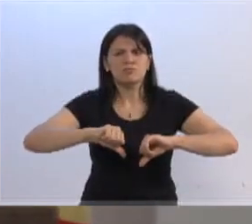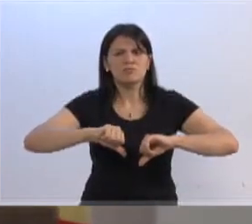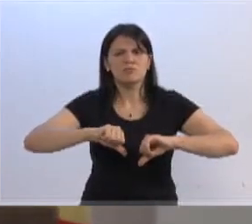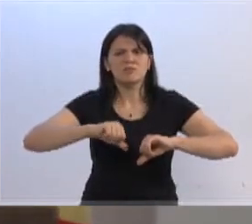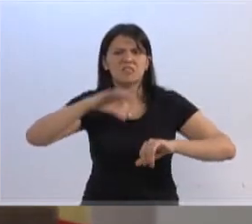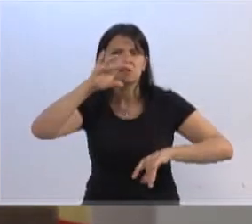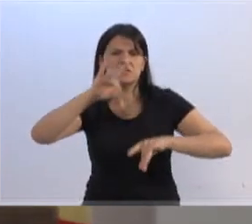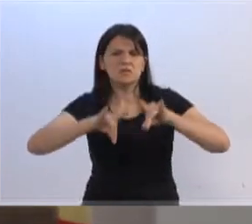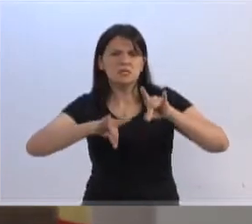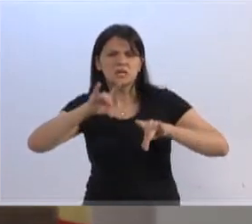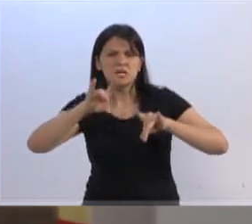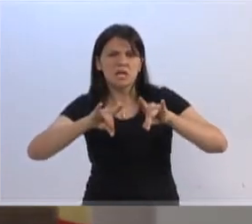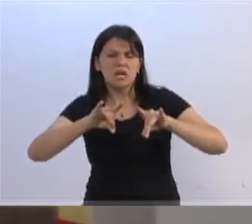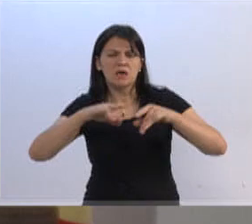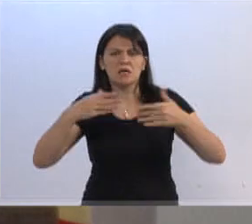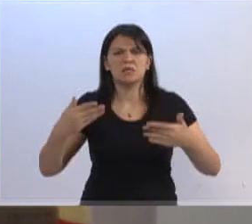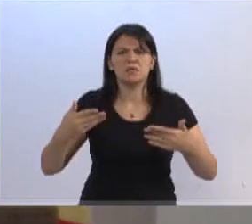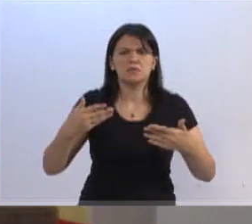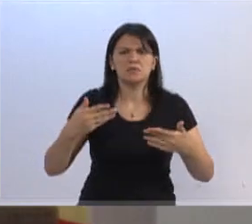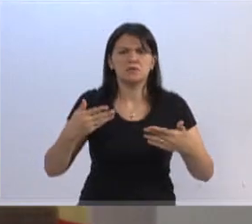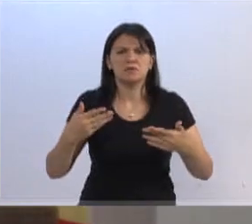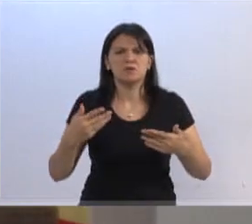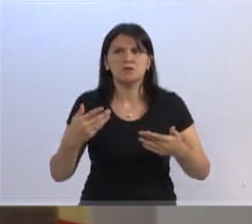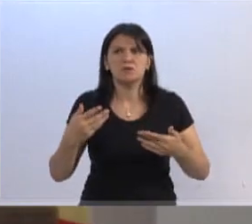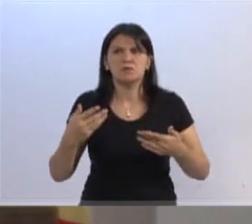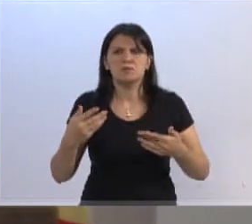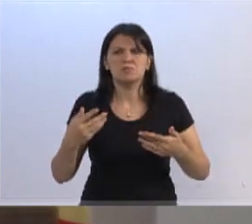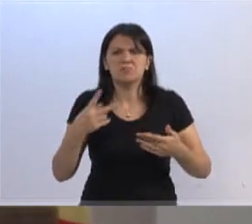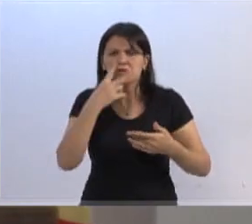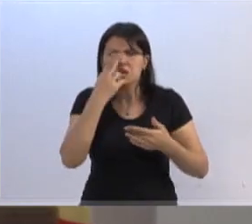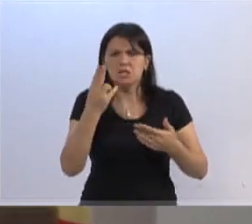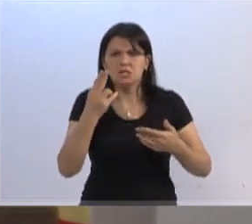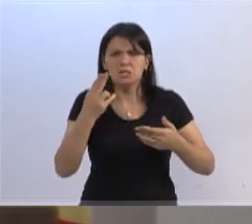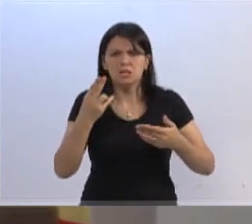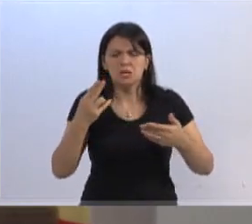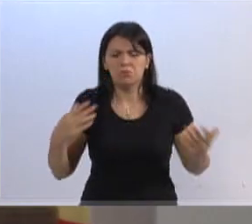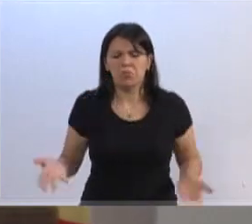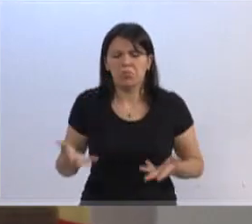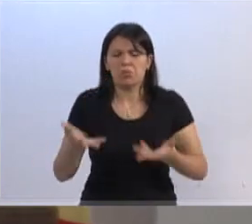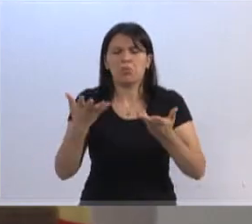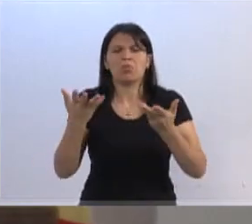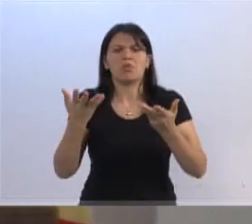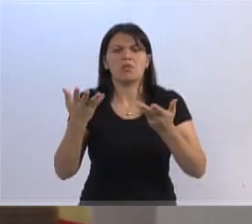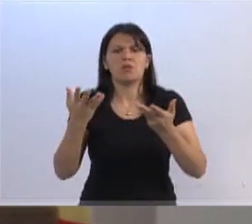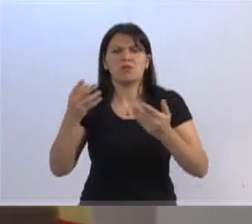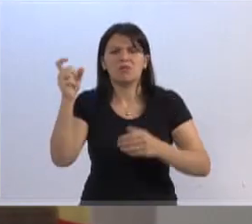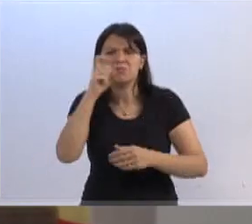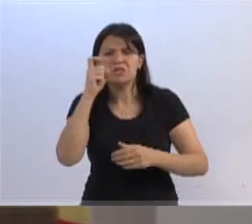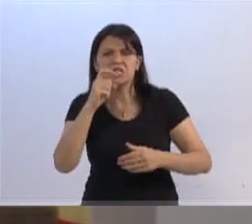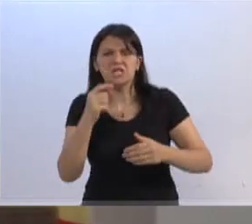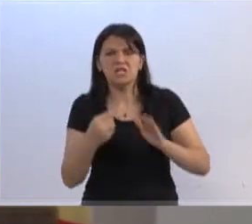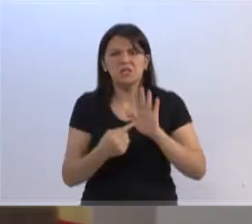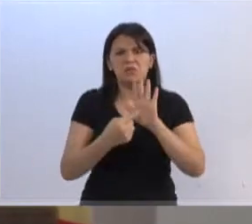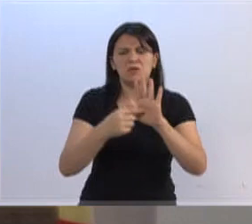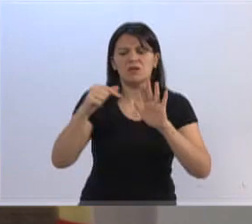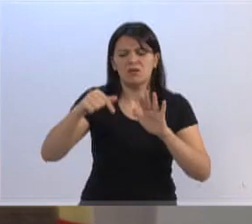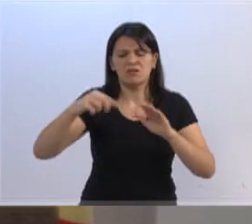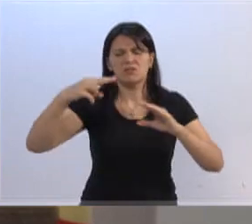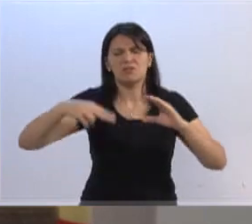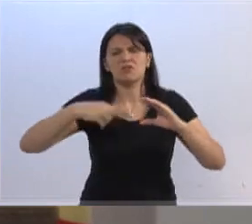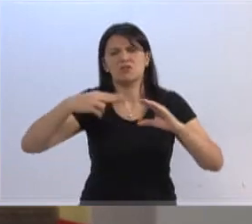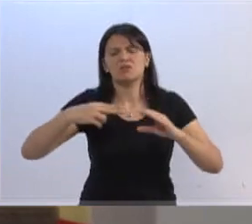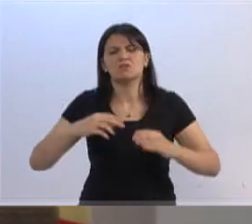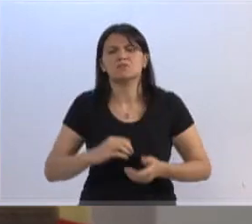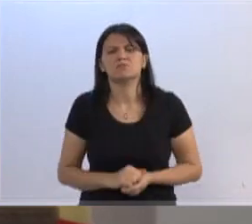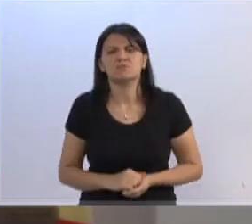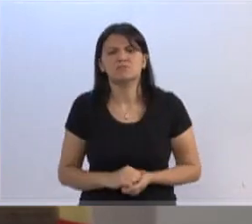pela encenação que foi colocada, pelo show de populismo, de oportunismo, de demagogia que foi apresentado nessa casa.